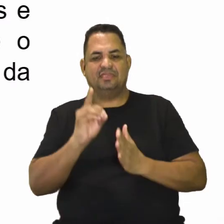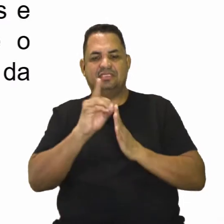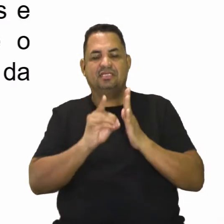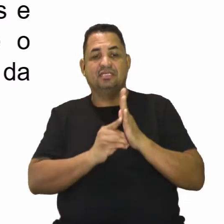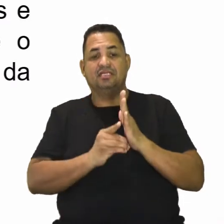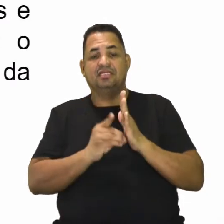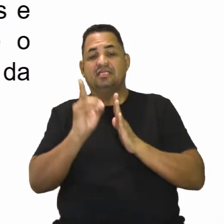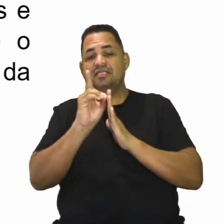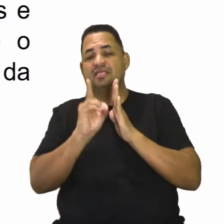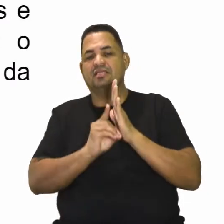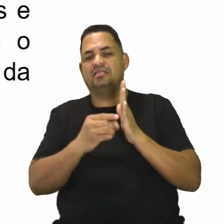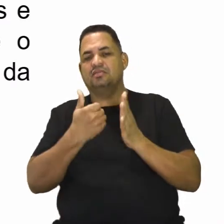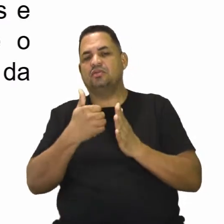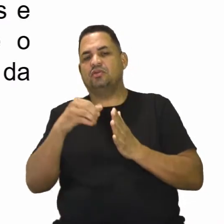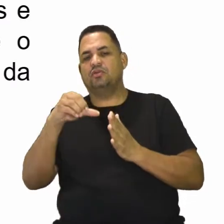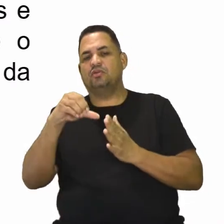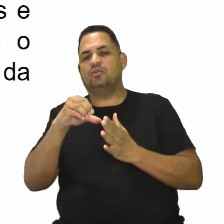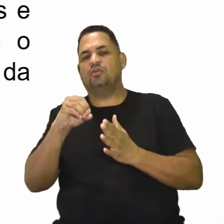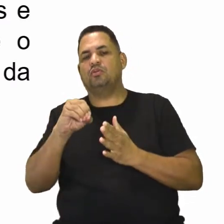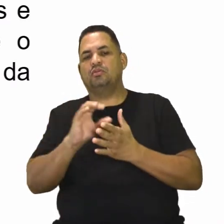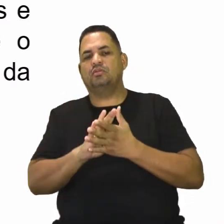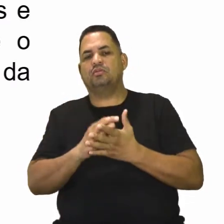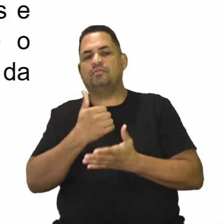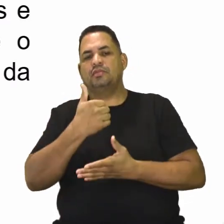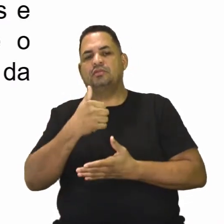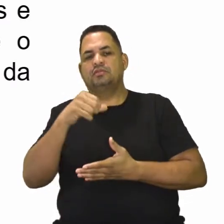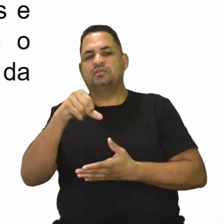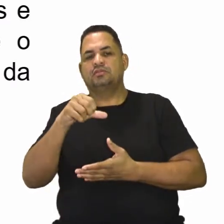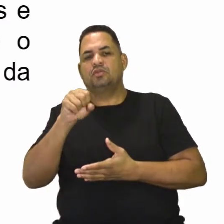80, quando a gente chega no final da década de 80, em